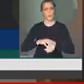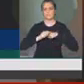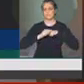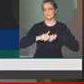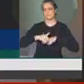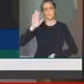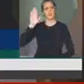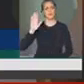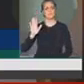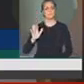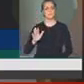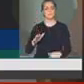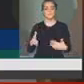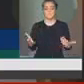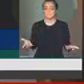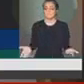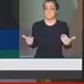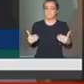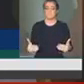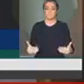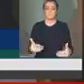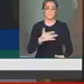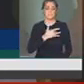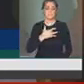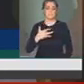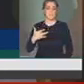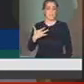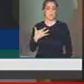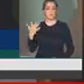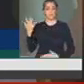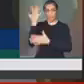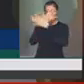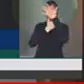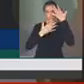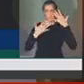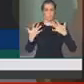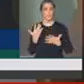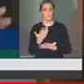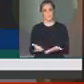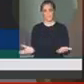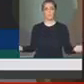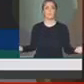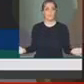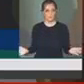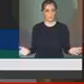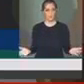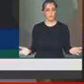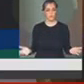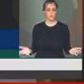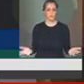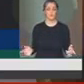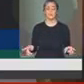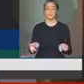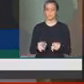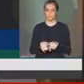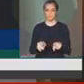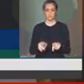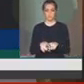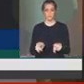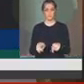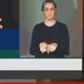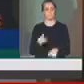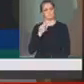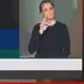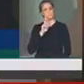o Ministério da Saúde encontra-se simplesmente perdido. Mas se não bastassem isso, nós estamos vendo aí